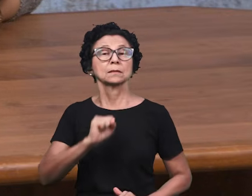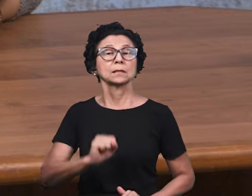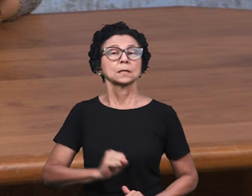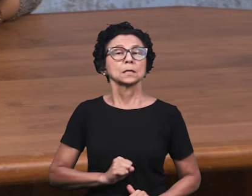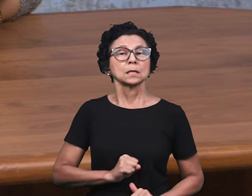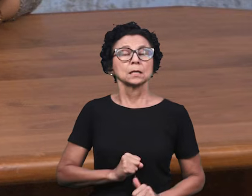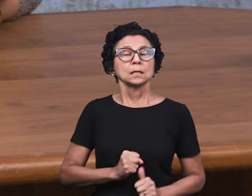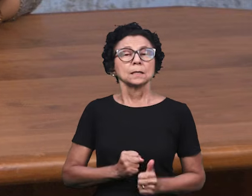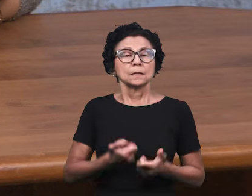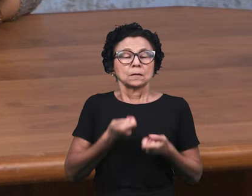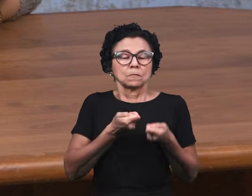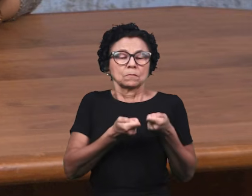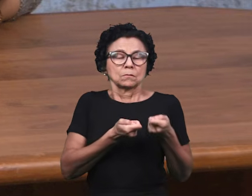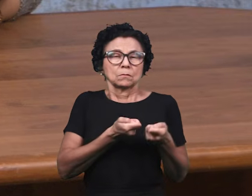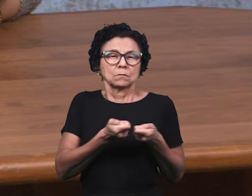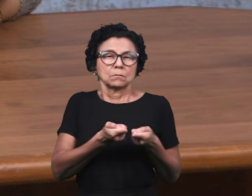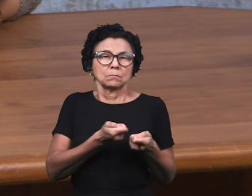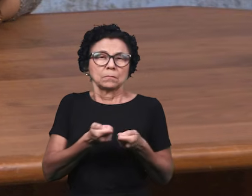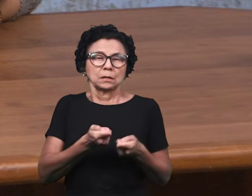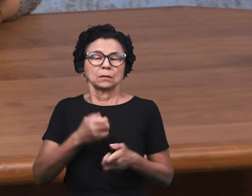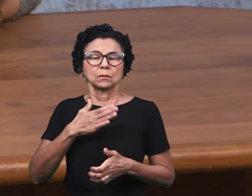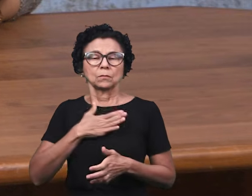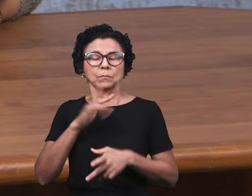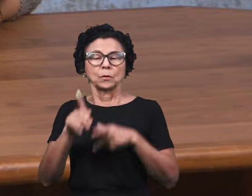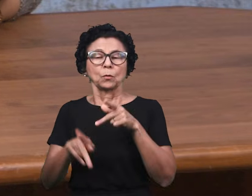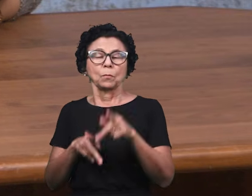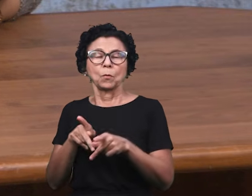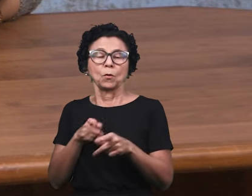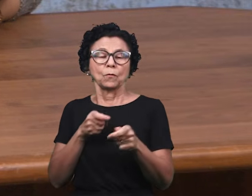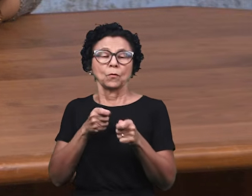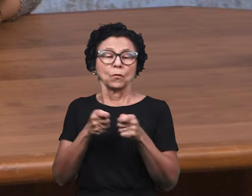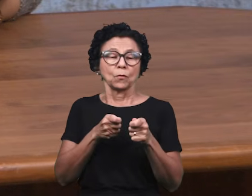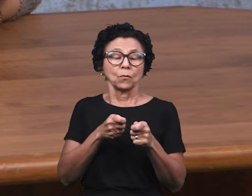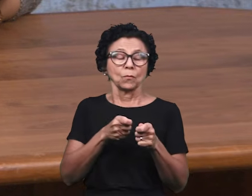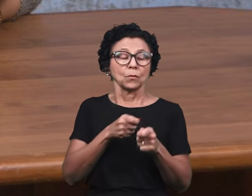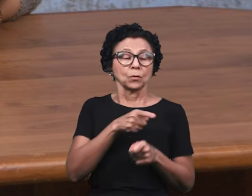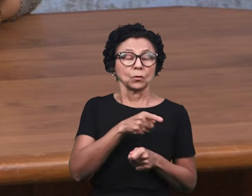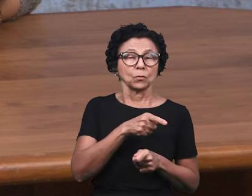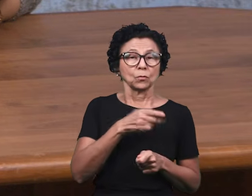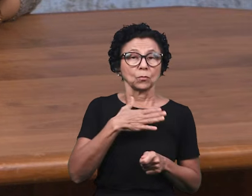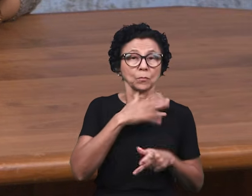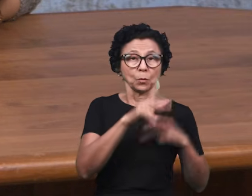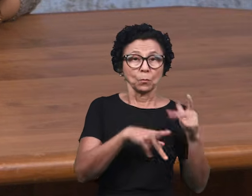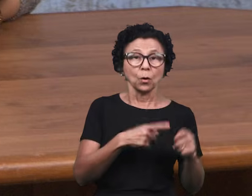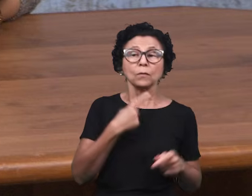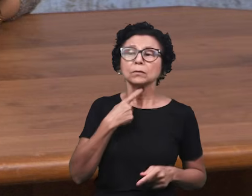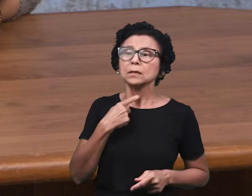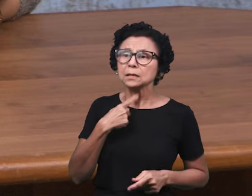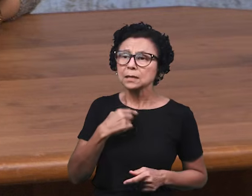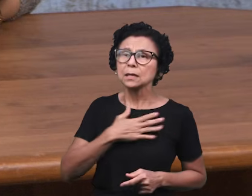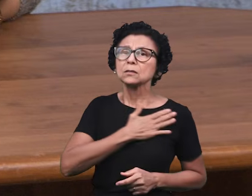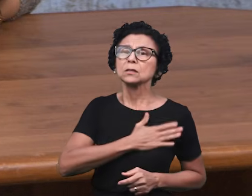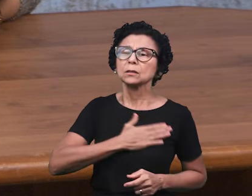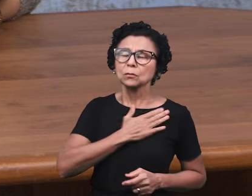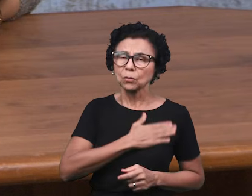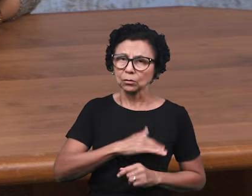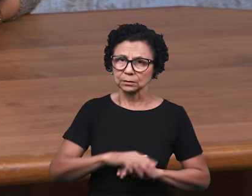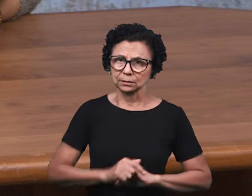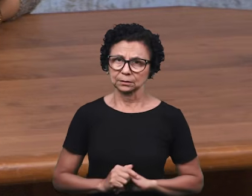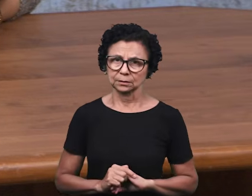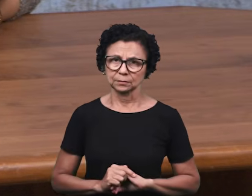mãos deles, e o meu povo assim o deseja. E que fareis no fim